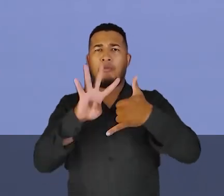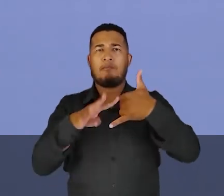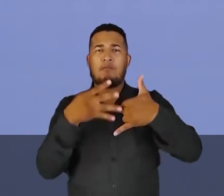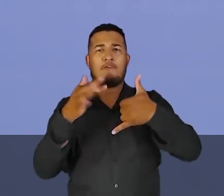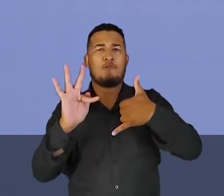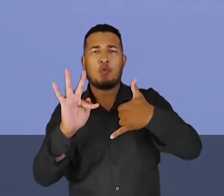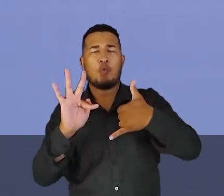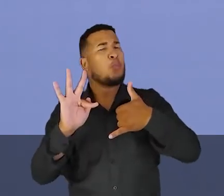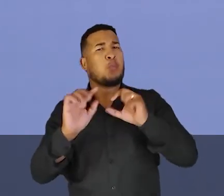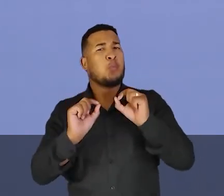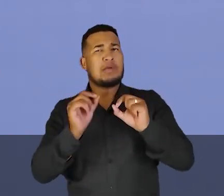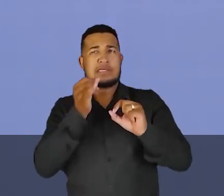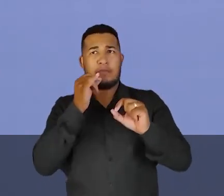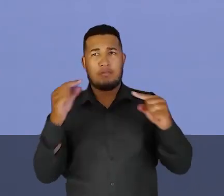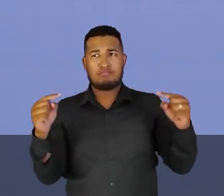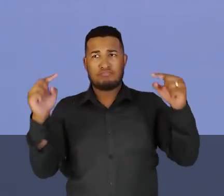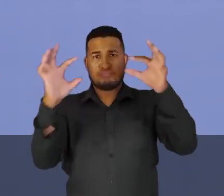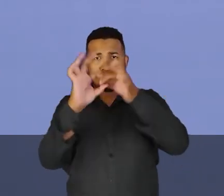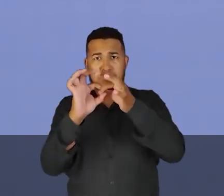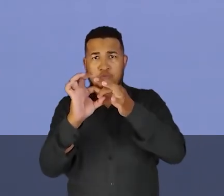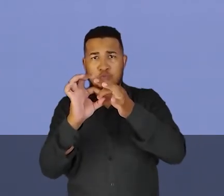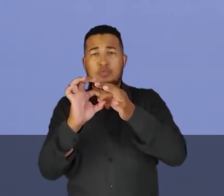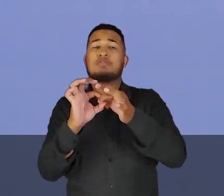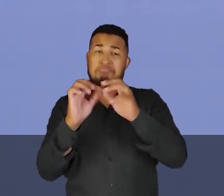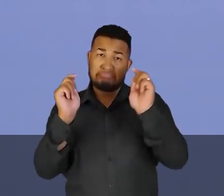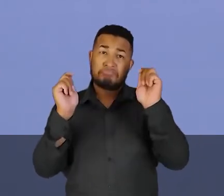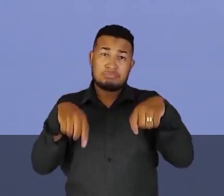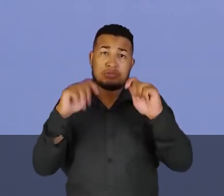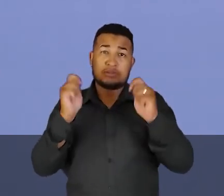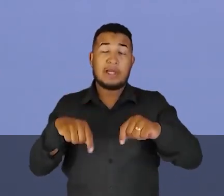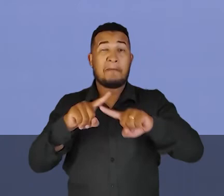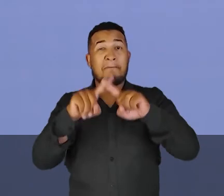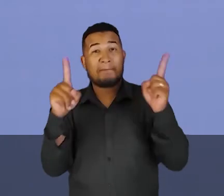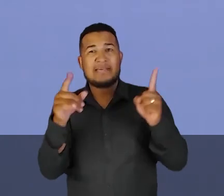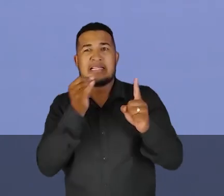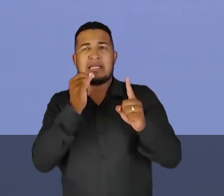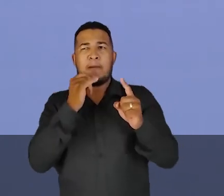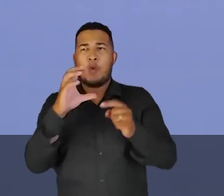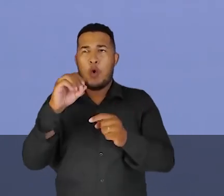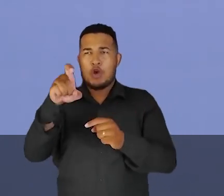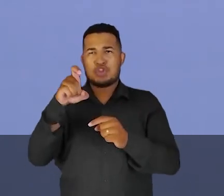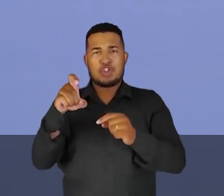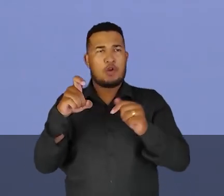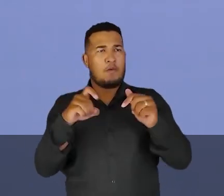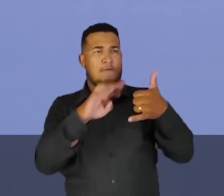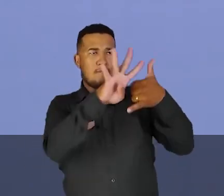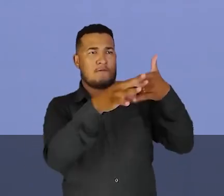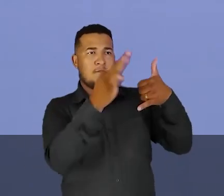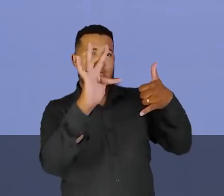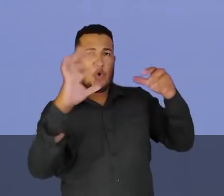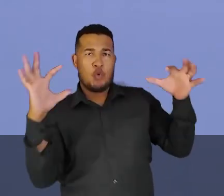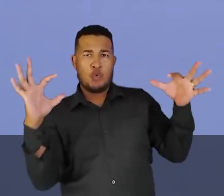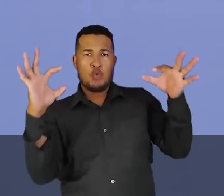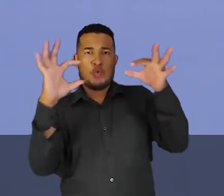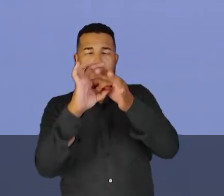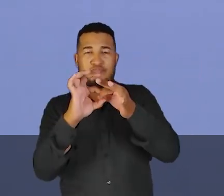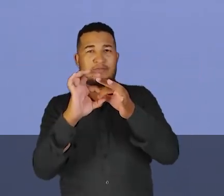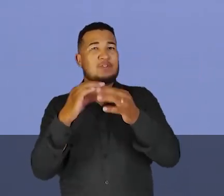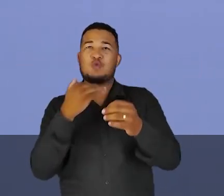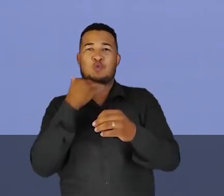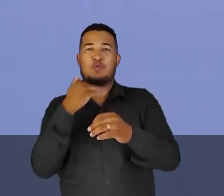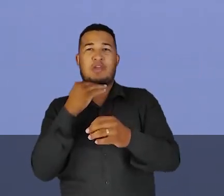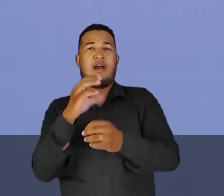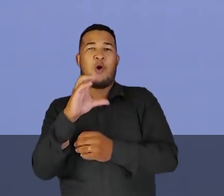O flúor não se liga com o oxigênio? Se liga. Mas quando o flúor se liga com o oxigênio, o composto originado não pode ser classificado